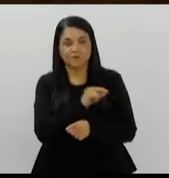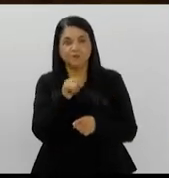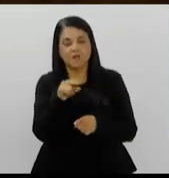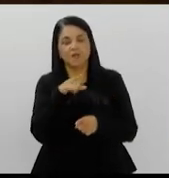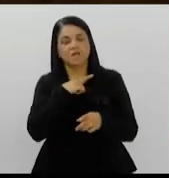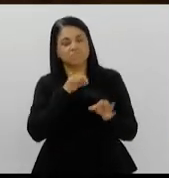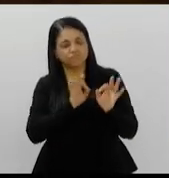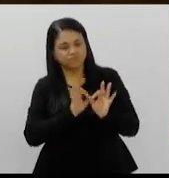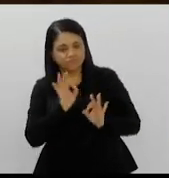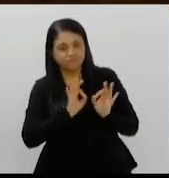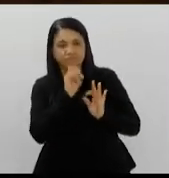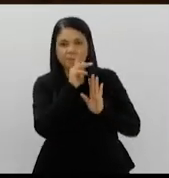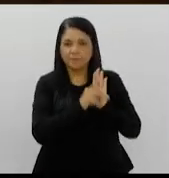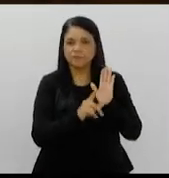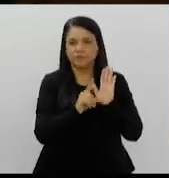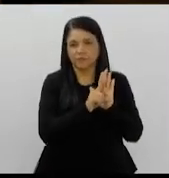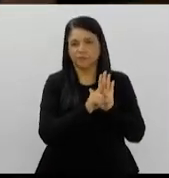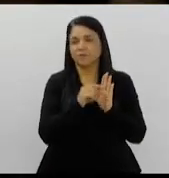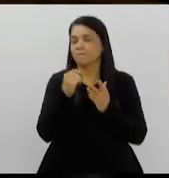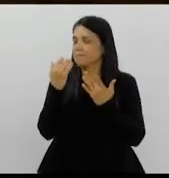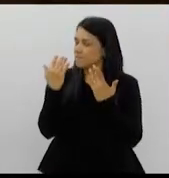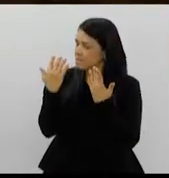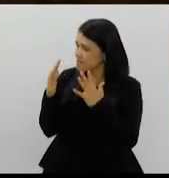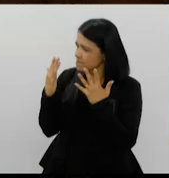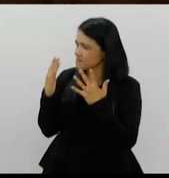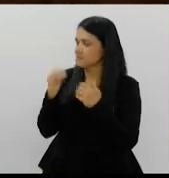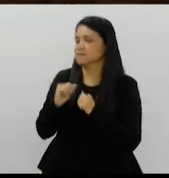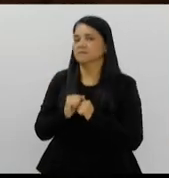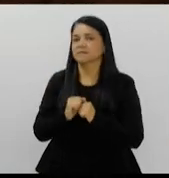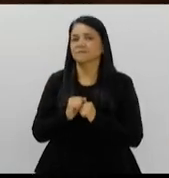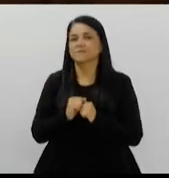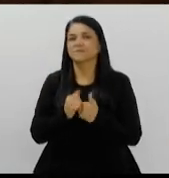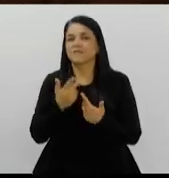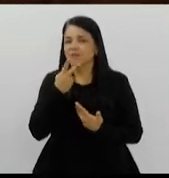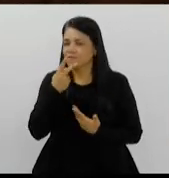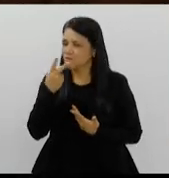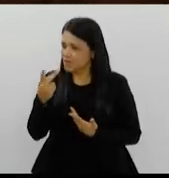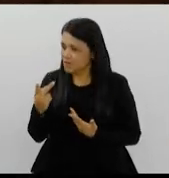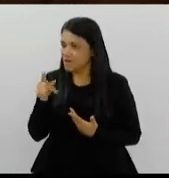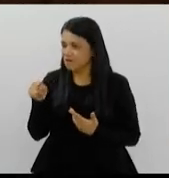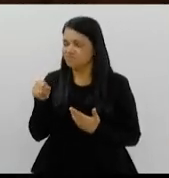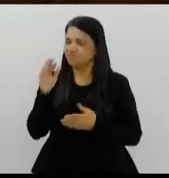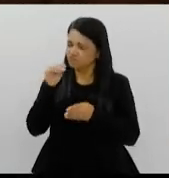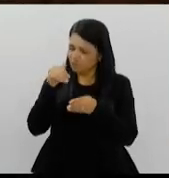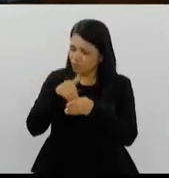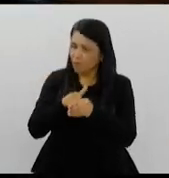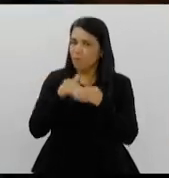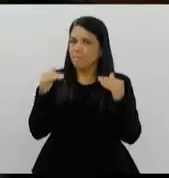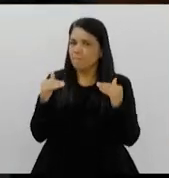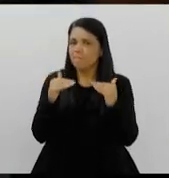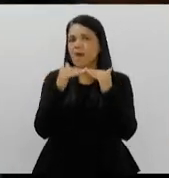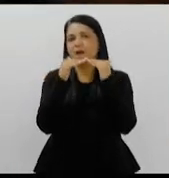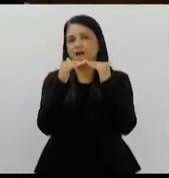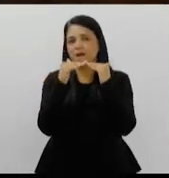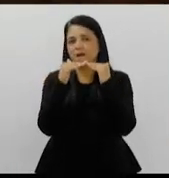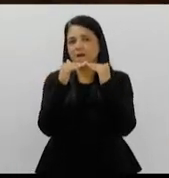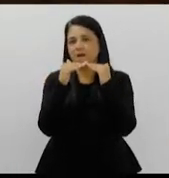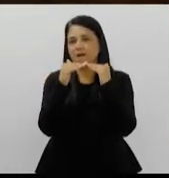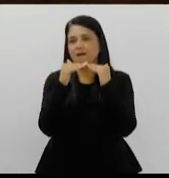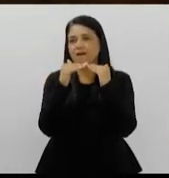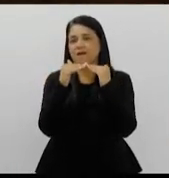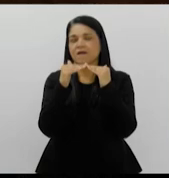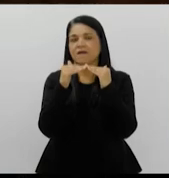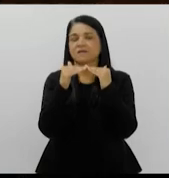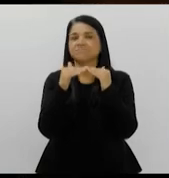está propondo. Então, parabéns. E quero dizer que voto completamente a favor. E o senhor, mais